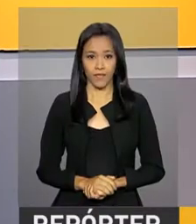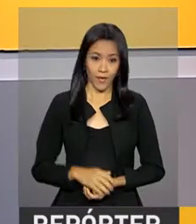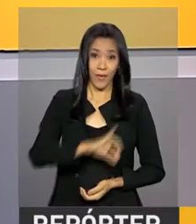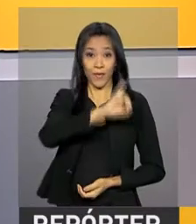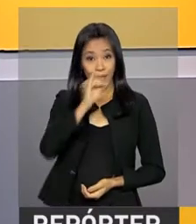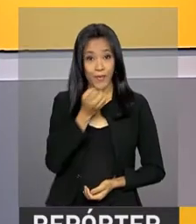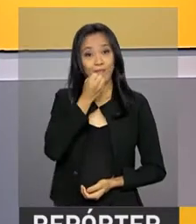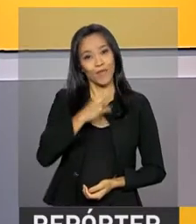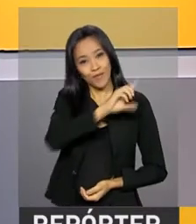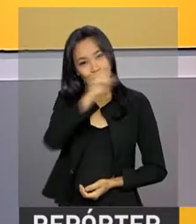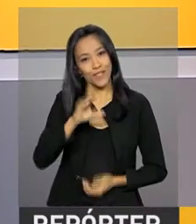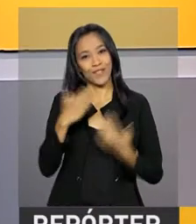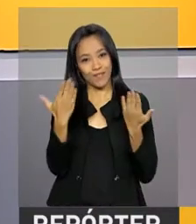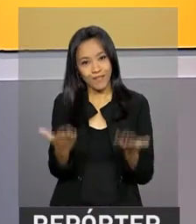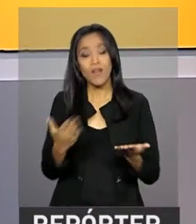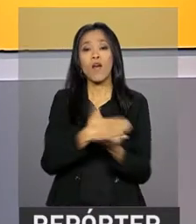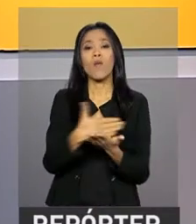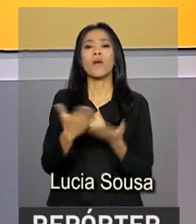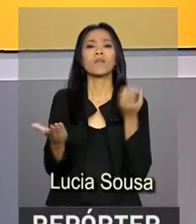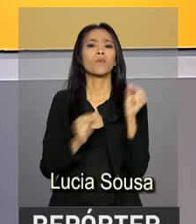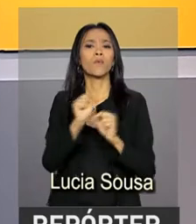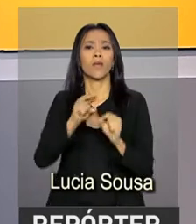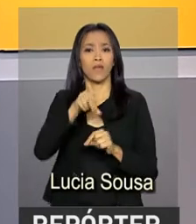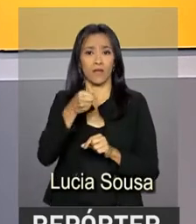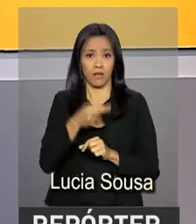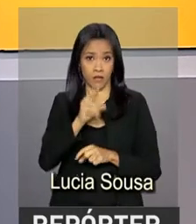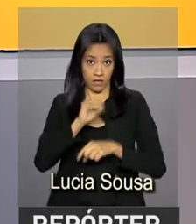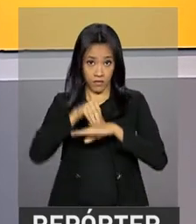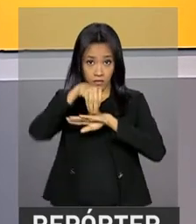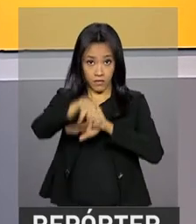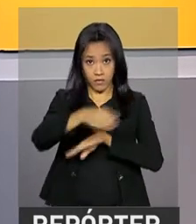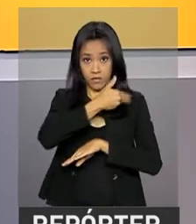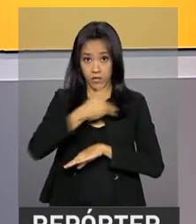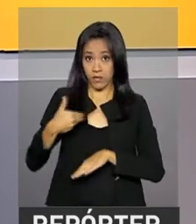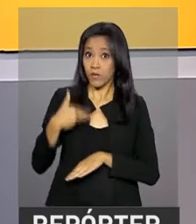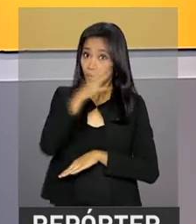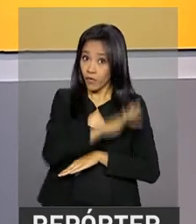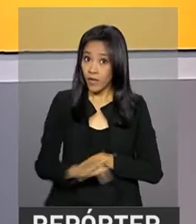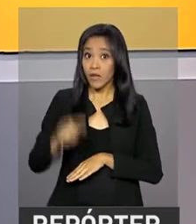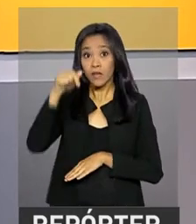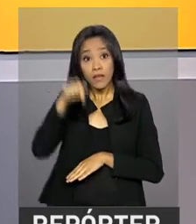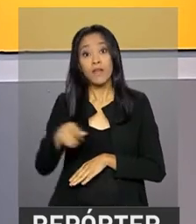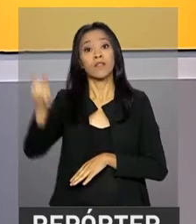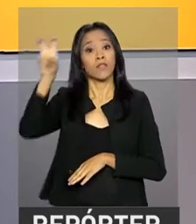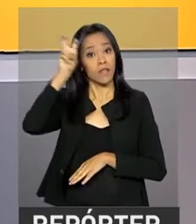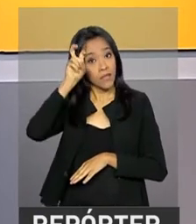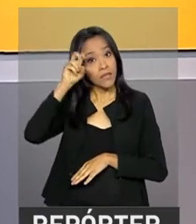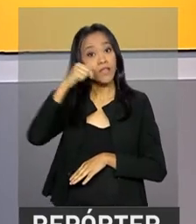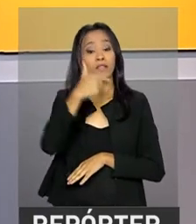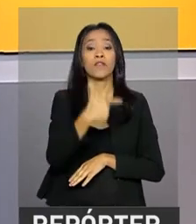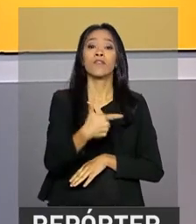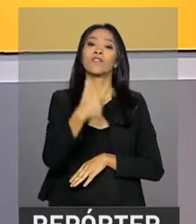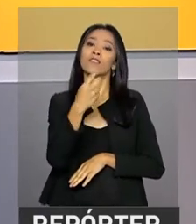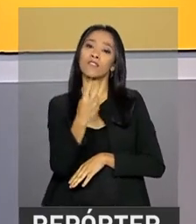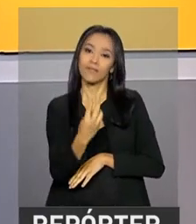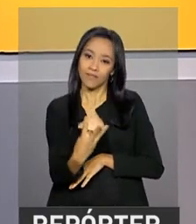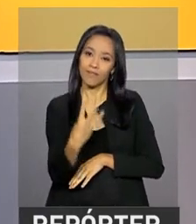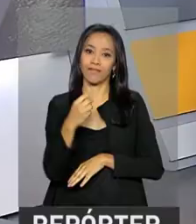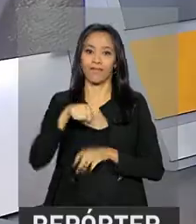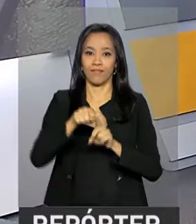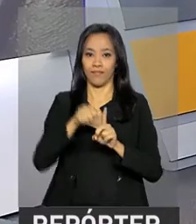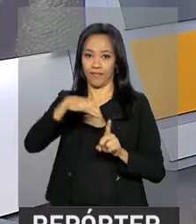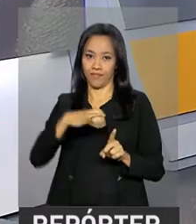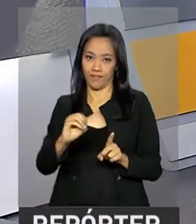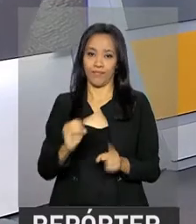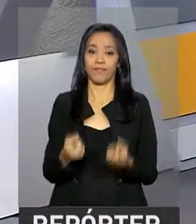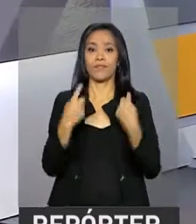Olá, um bom dia para você. Começa agora o Repórter NBR com as notícias do governo federal desta quinta-feira, 23 de março.